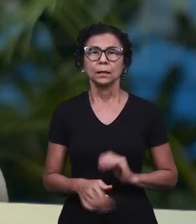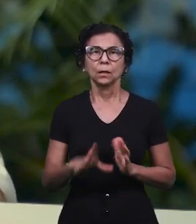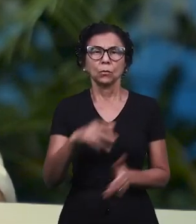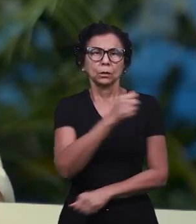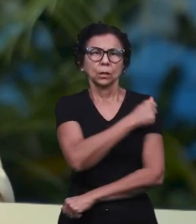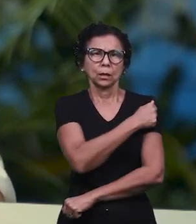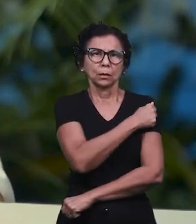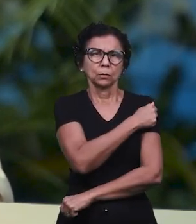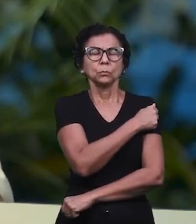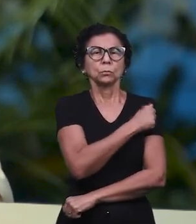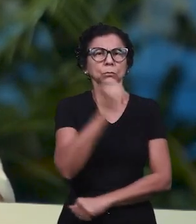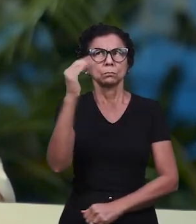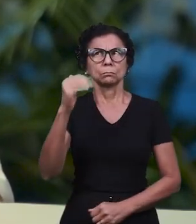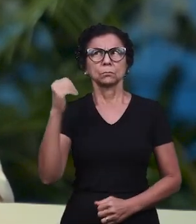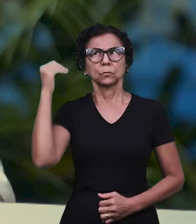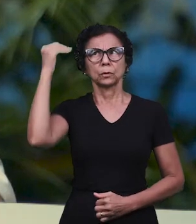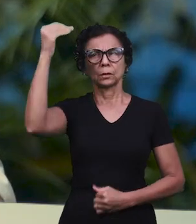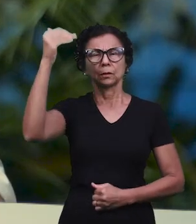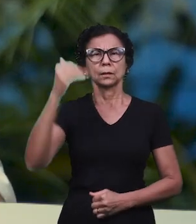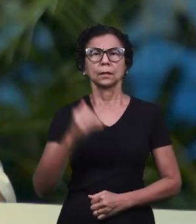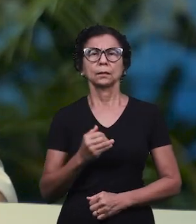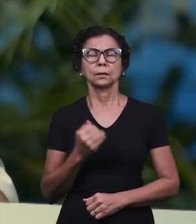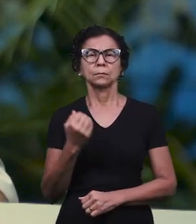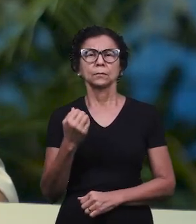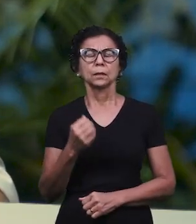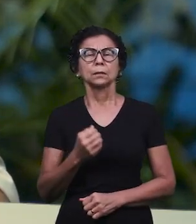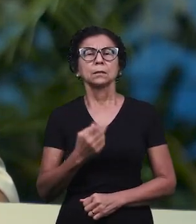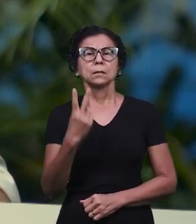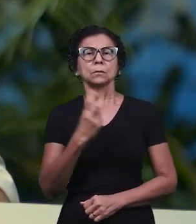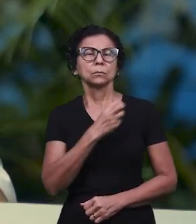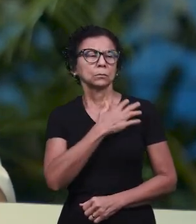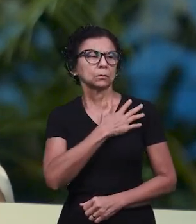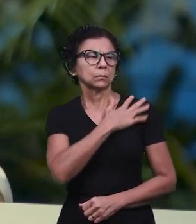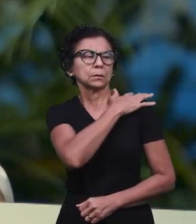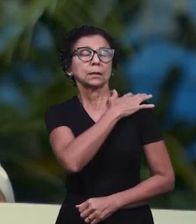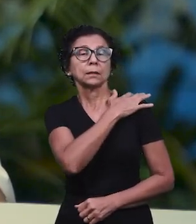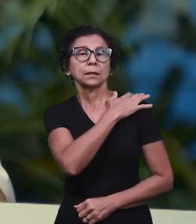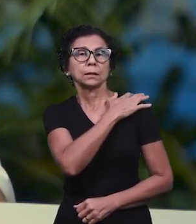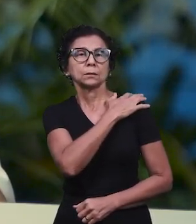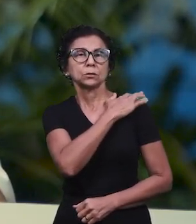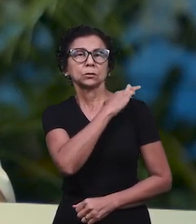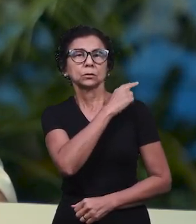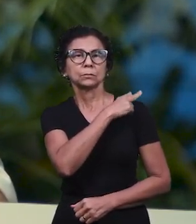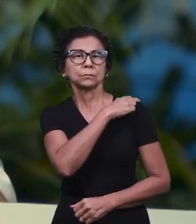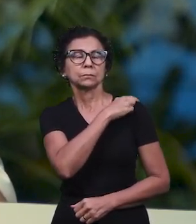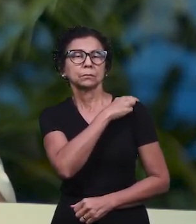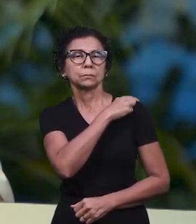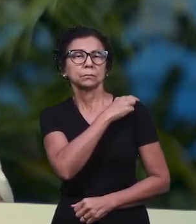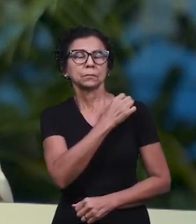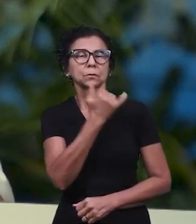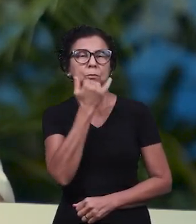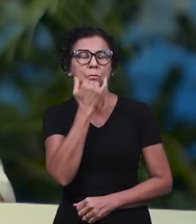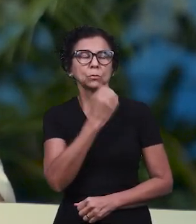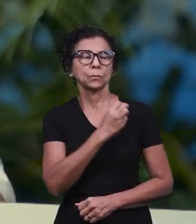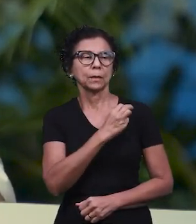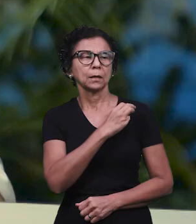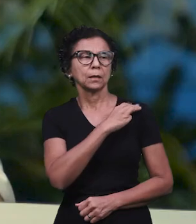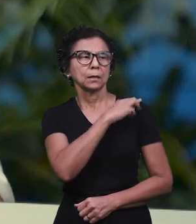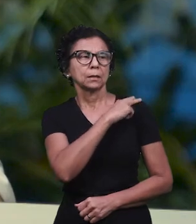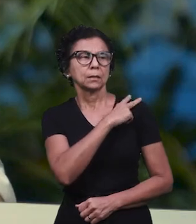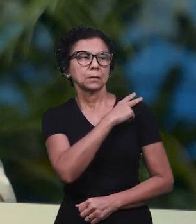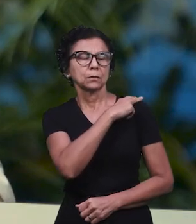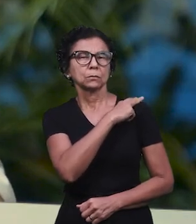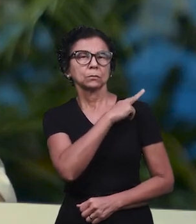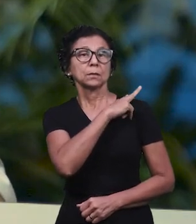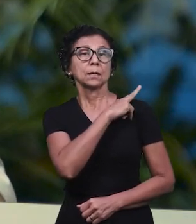fui até segundo tenente na arma de artilharia, eu era usuário do material de emprego militar. Eu